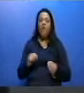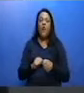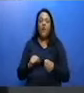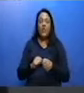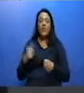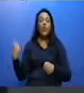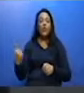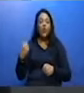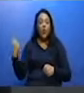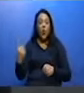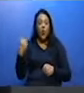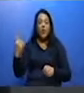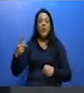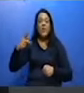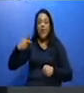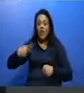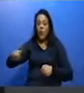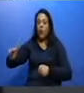sozinhos.